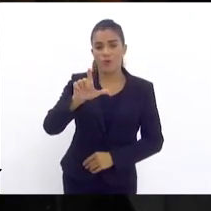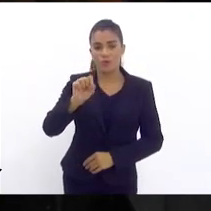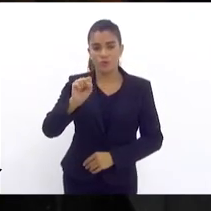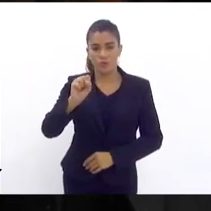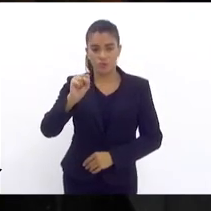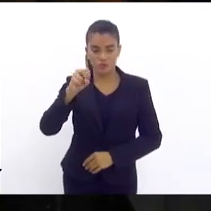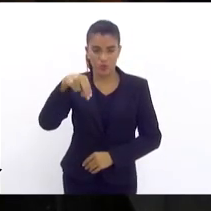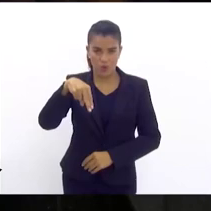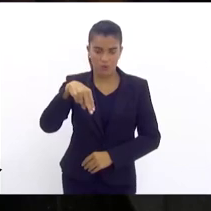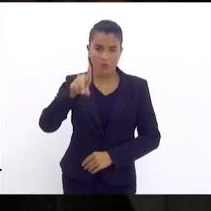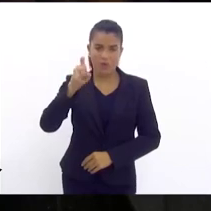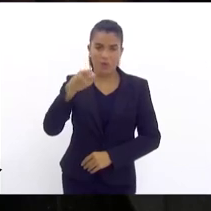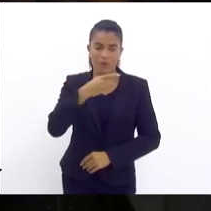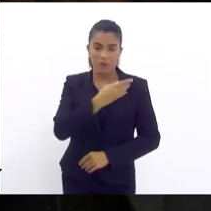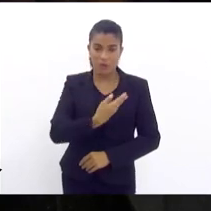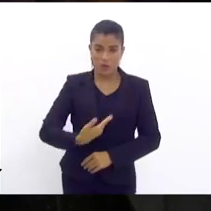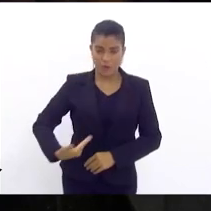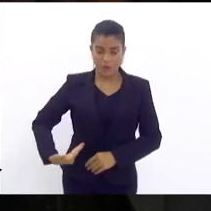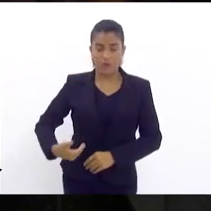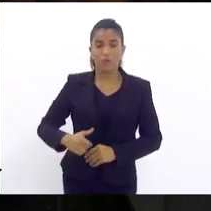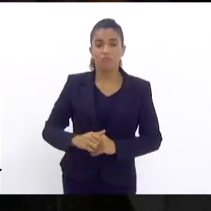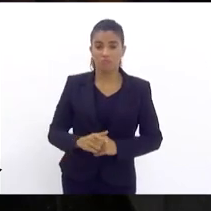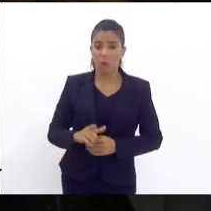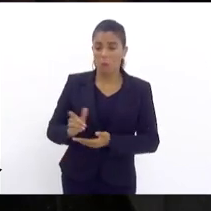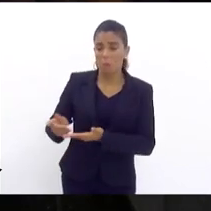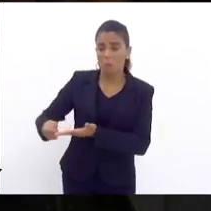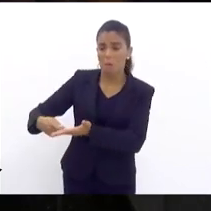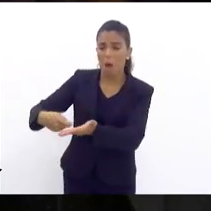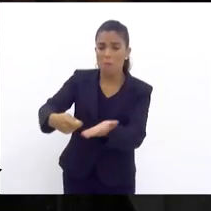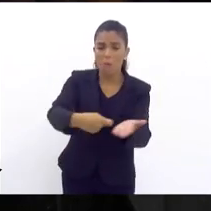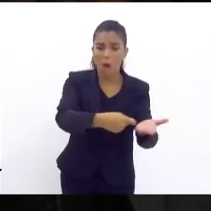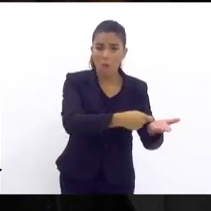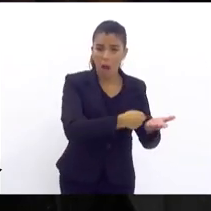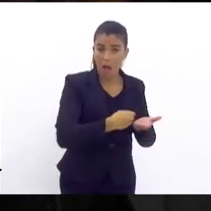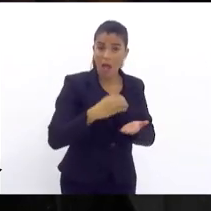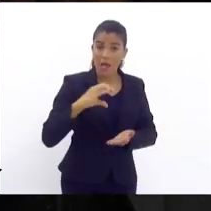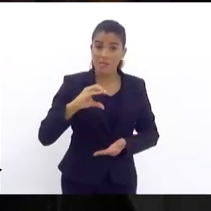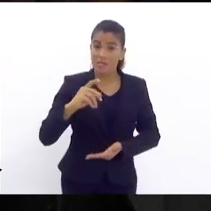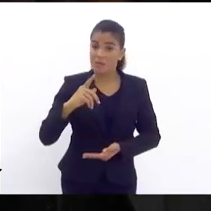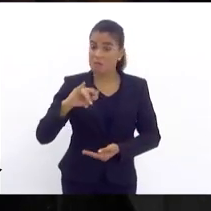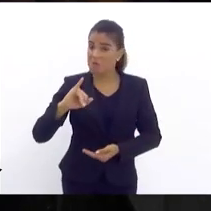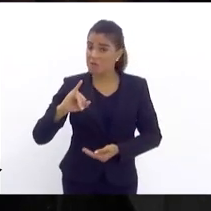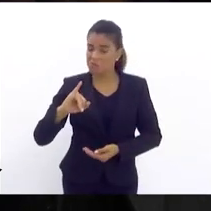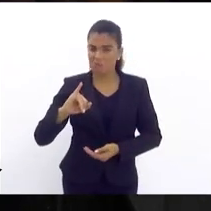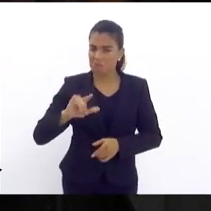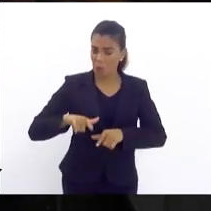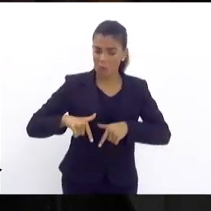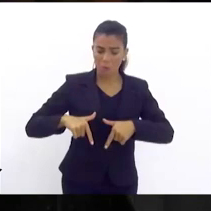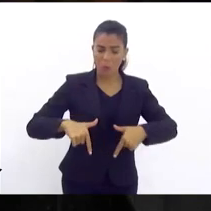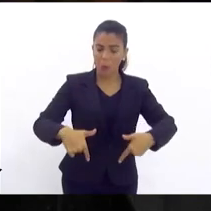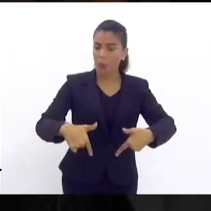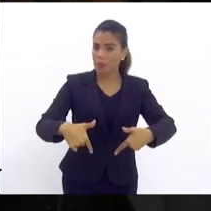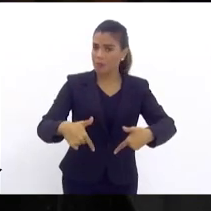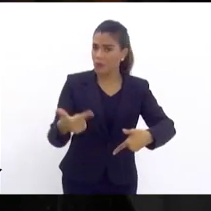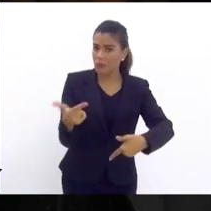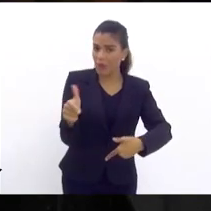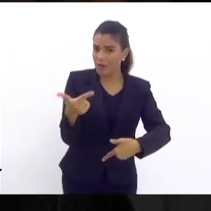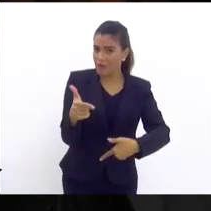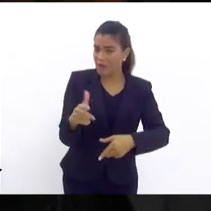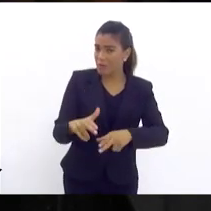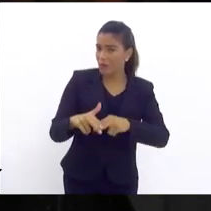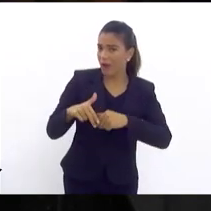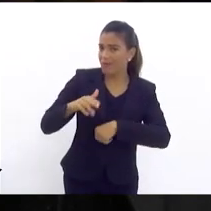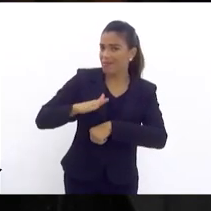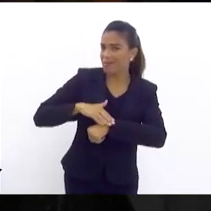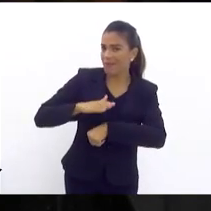número de assinaturas suficiente e a CPI não aconteceu porque se deu tempo